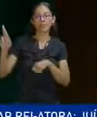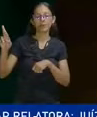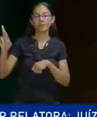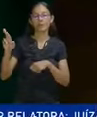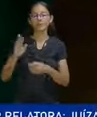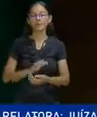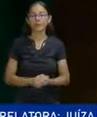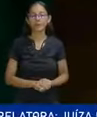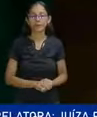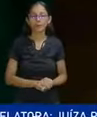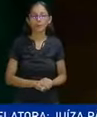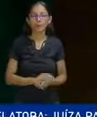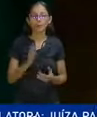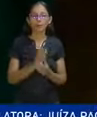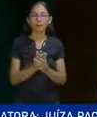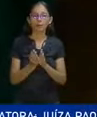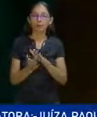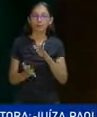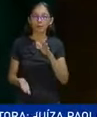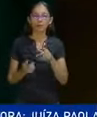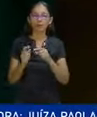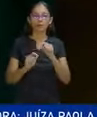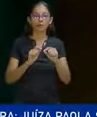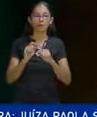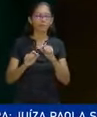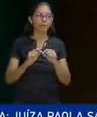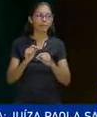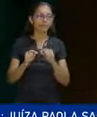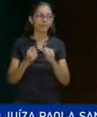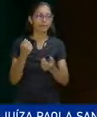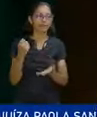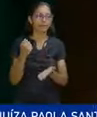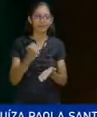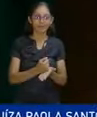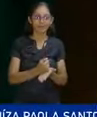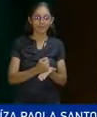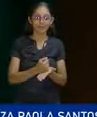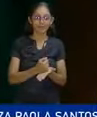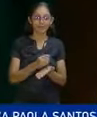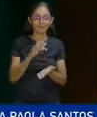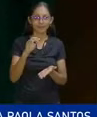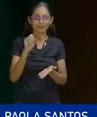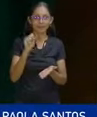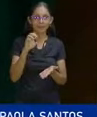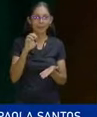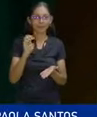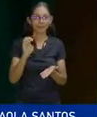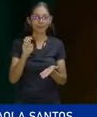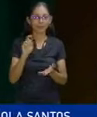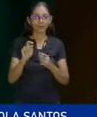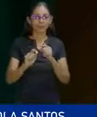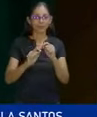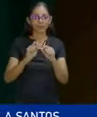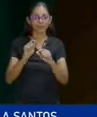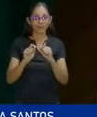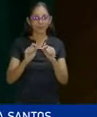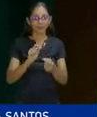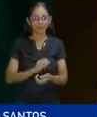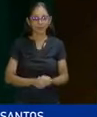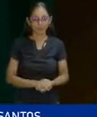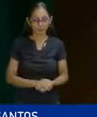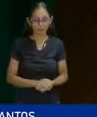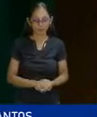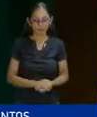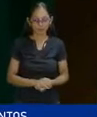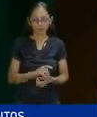no caso dos autos, eu peço venha a ilustre relatora para poder registrar que o TSE não afirmou